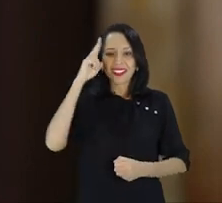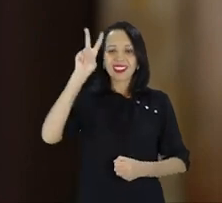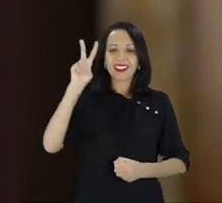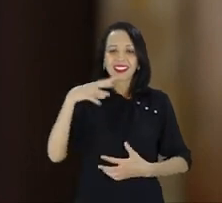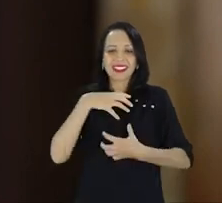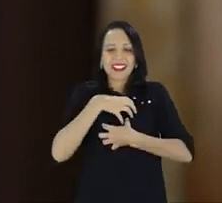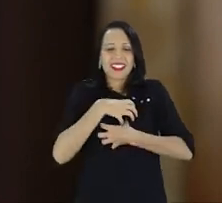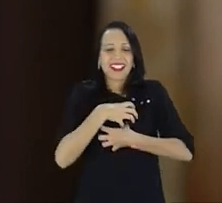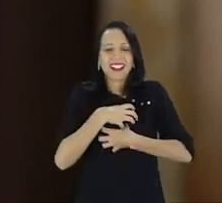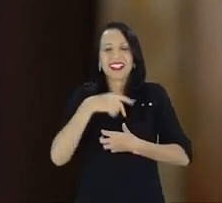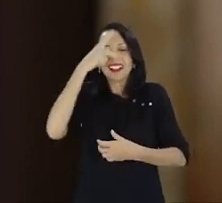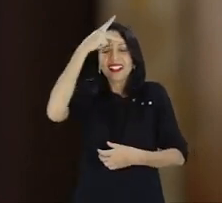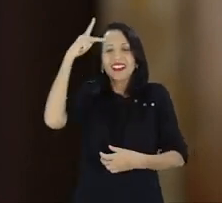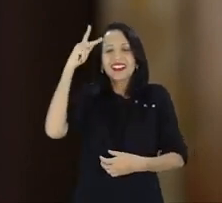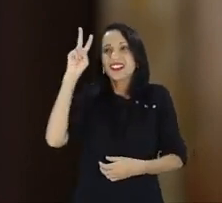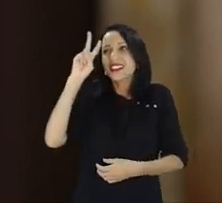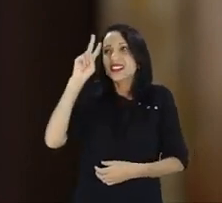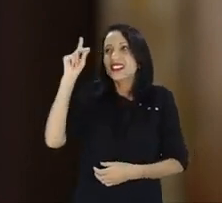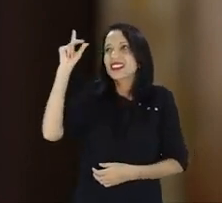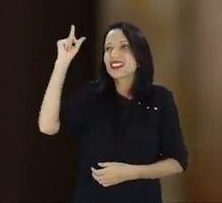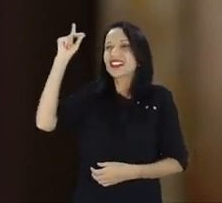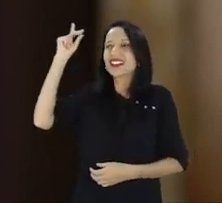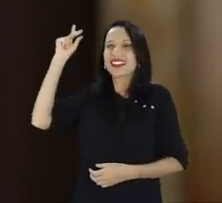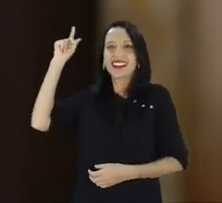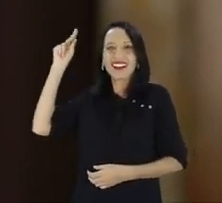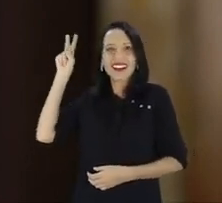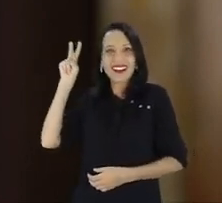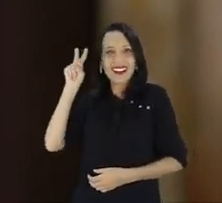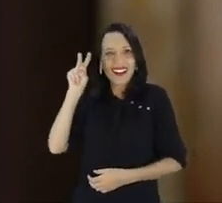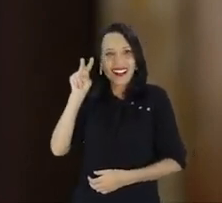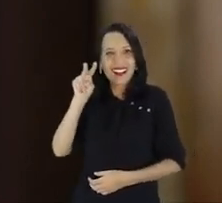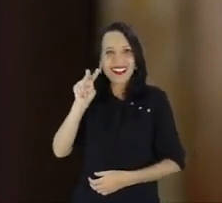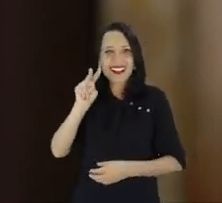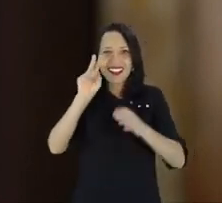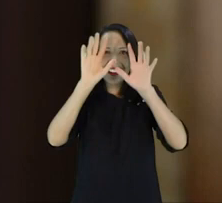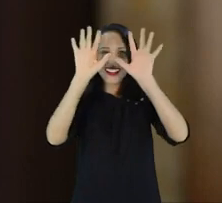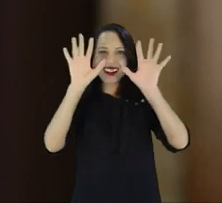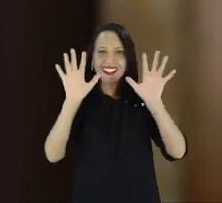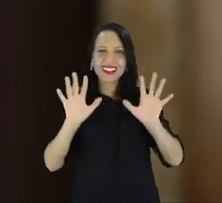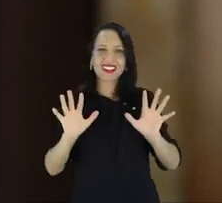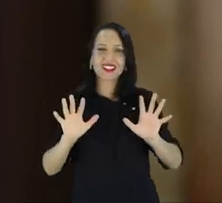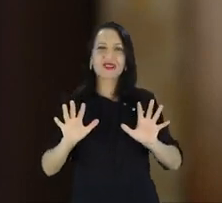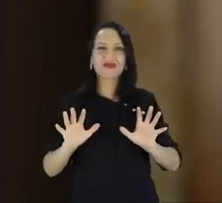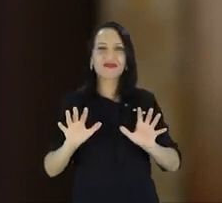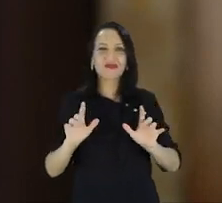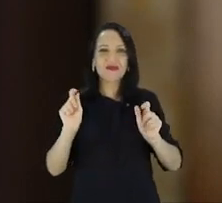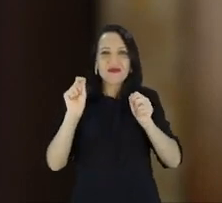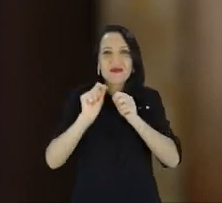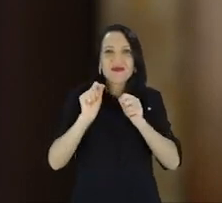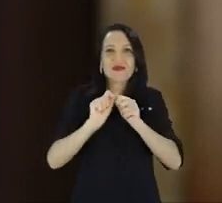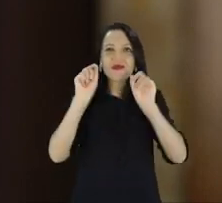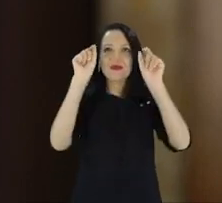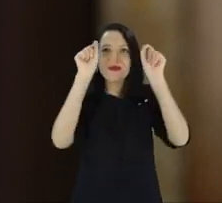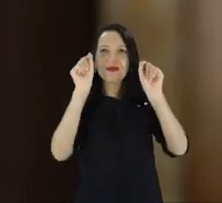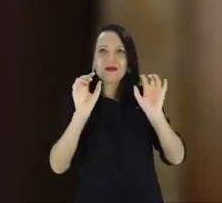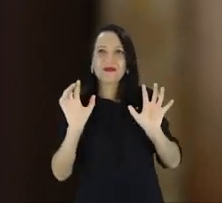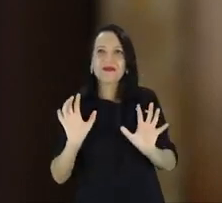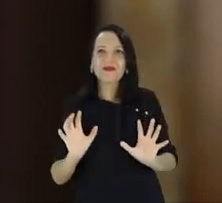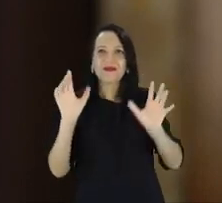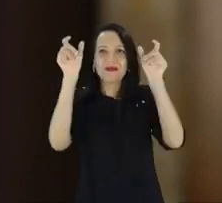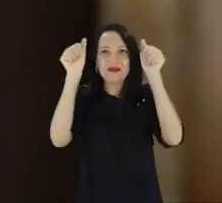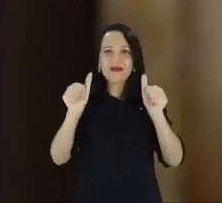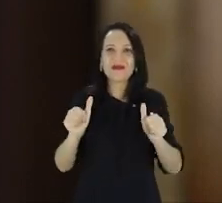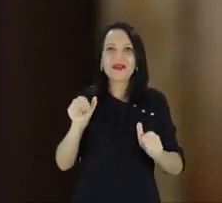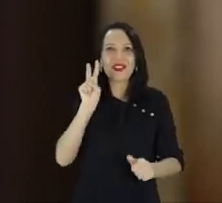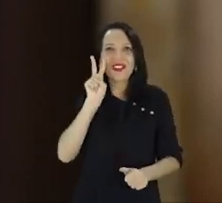né a pessoa que eu lembrava realmente então é poder trazer isso e de repente ter sido privilégio de conseguir